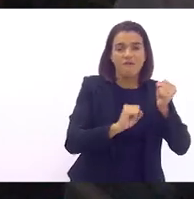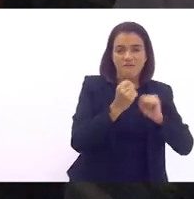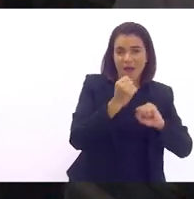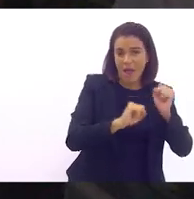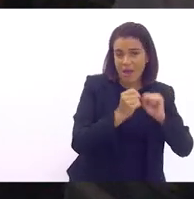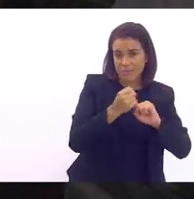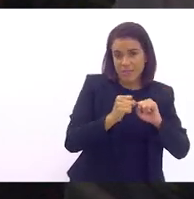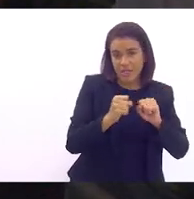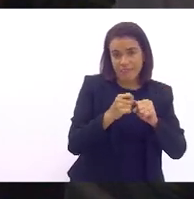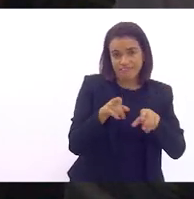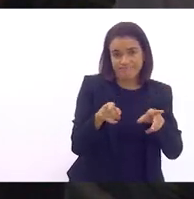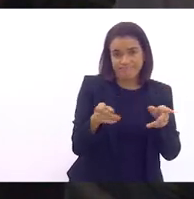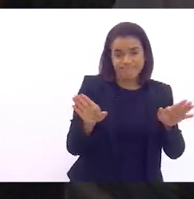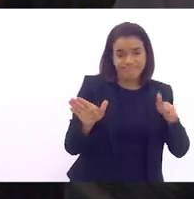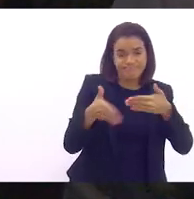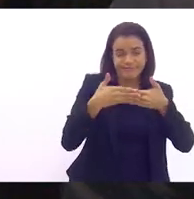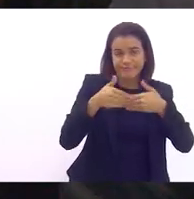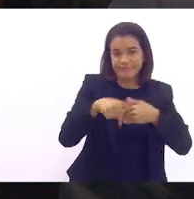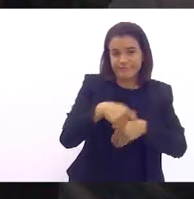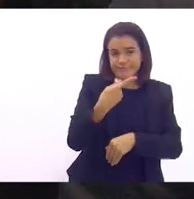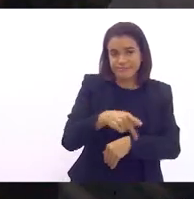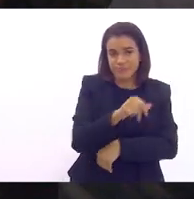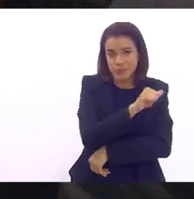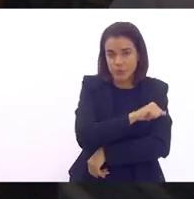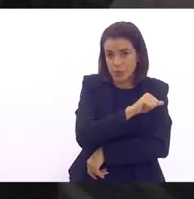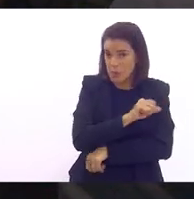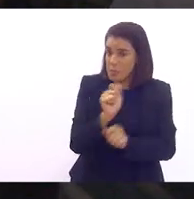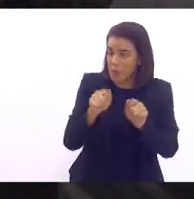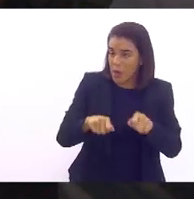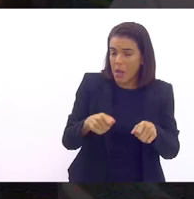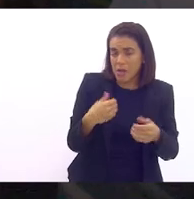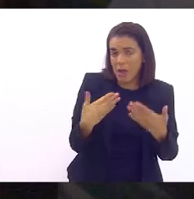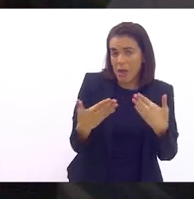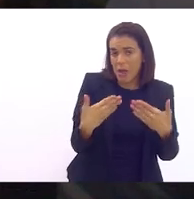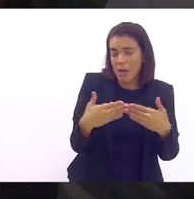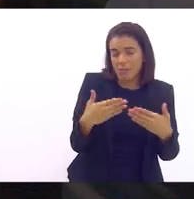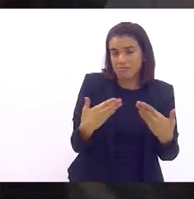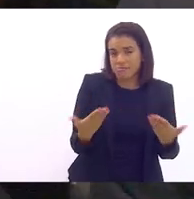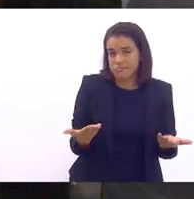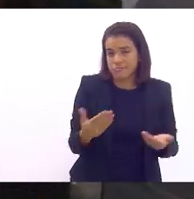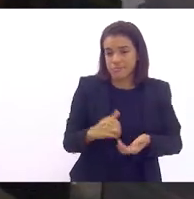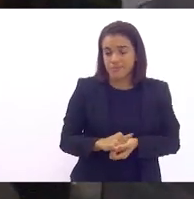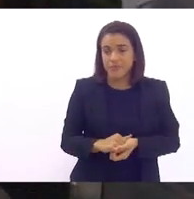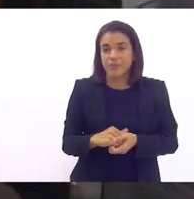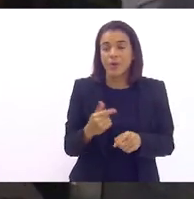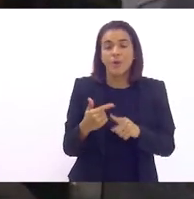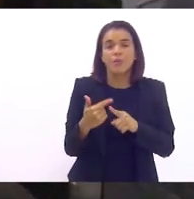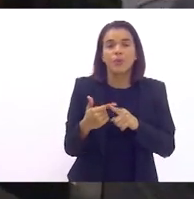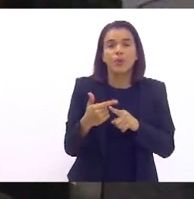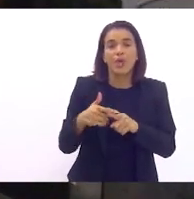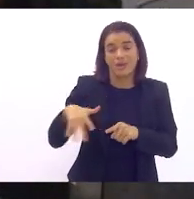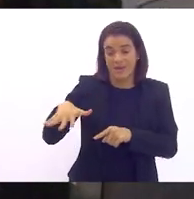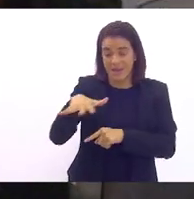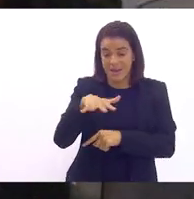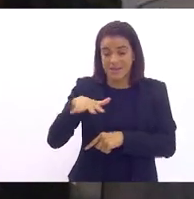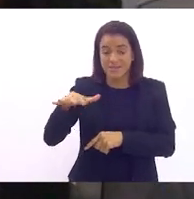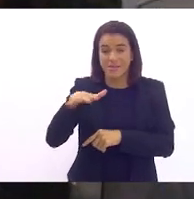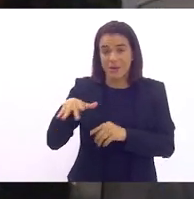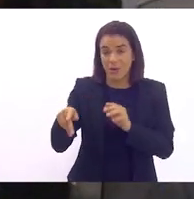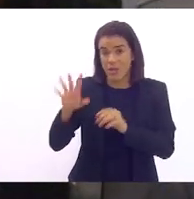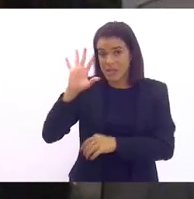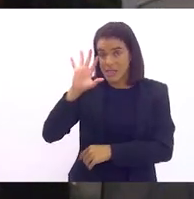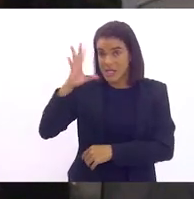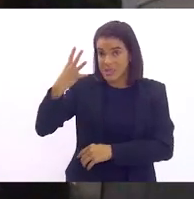no Rio de Janeiro isso pode acontecer porque as razões globais da empresa